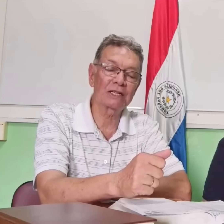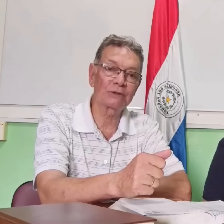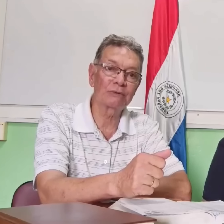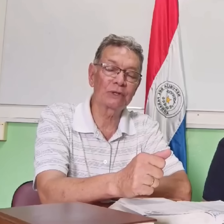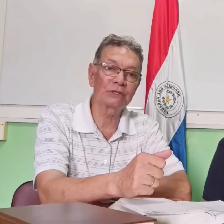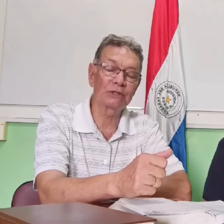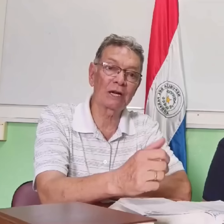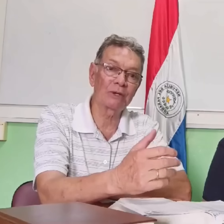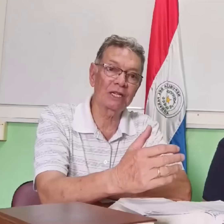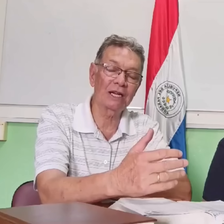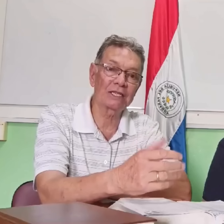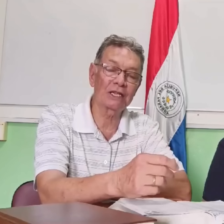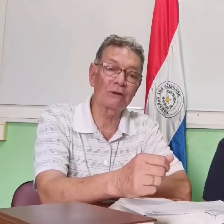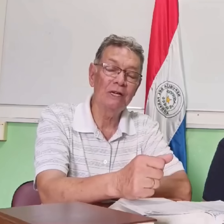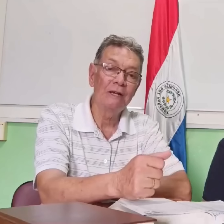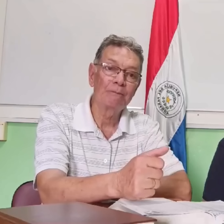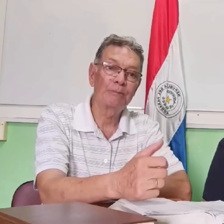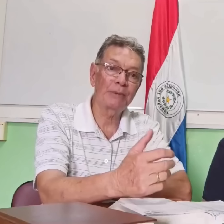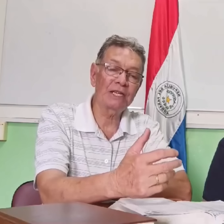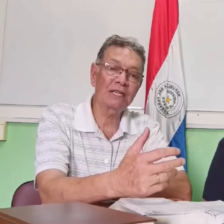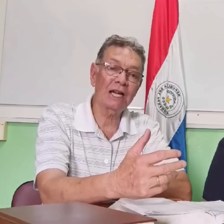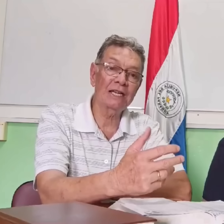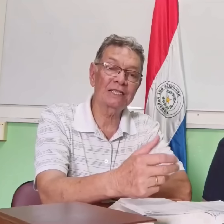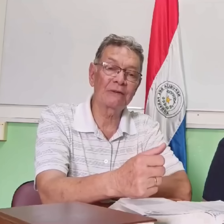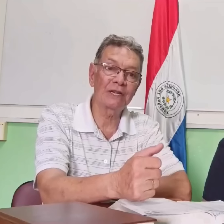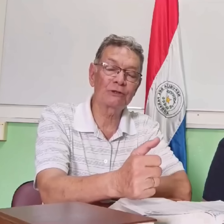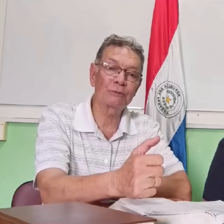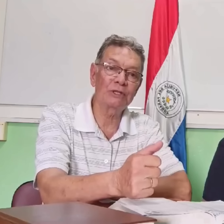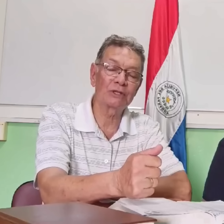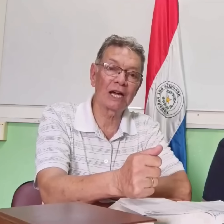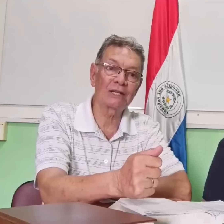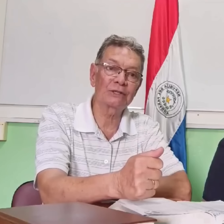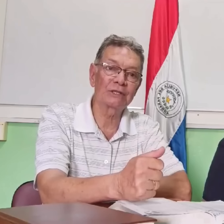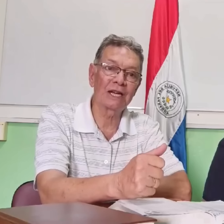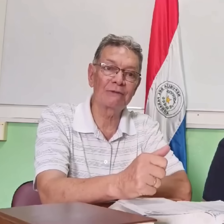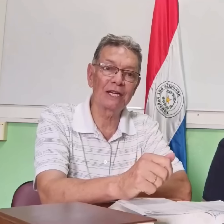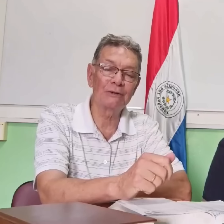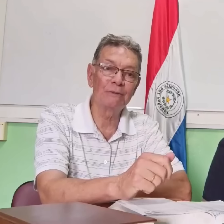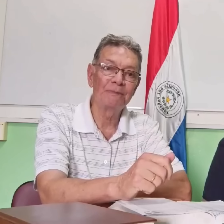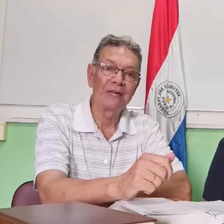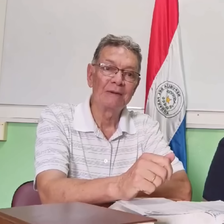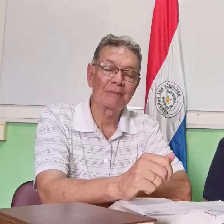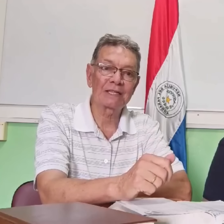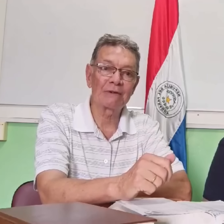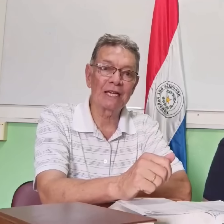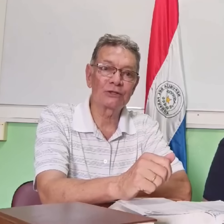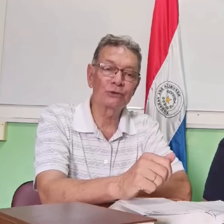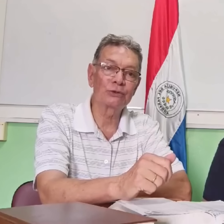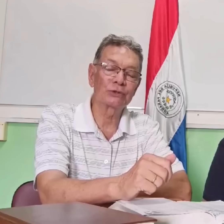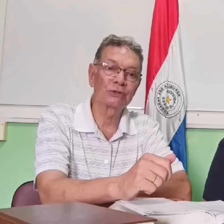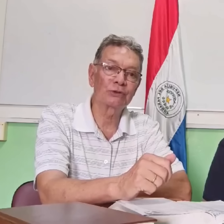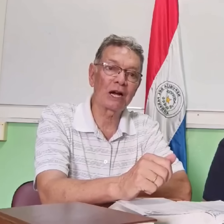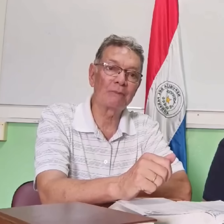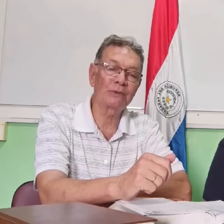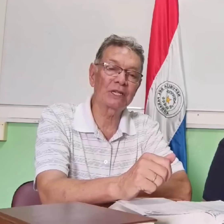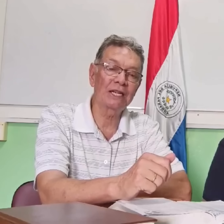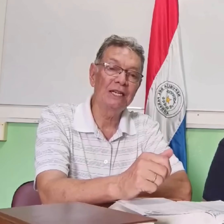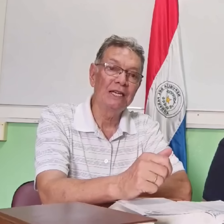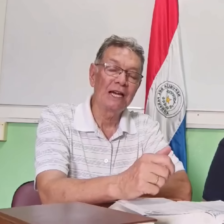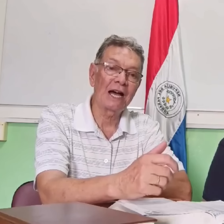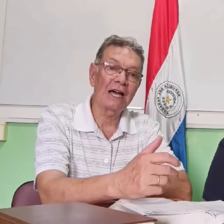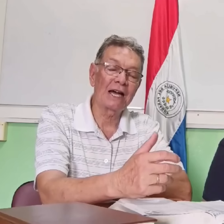esteja com cada um de vós. Nós estamos aqui em Laranjal, prestes a receber os missionários da IBNU para trabalhar juntos no